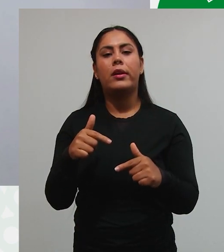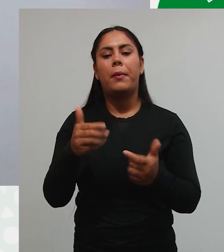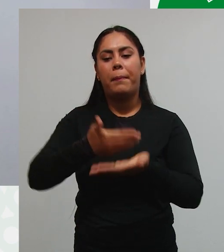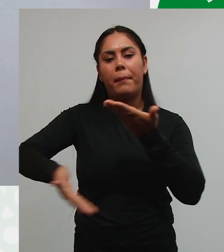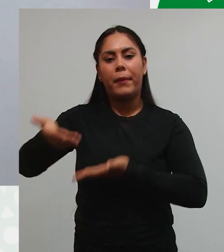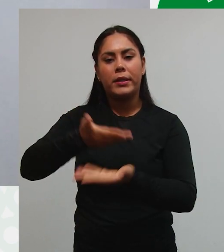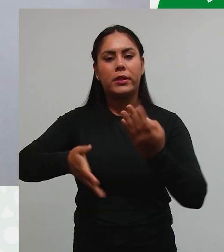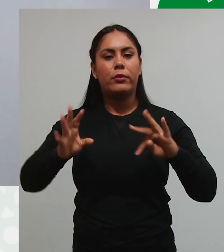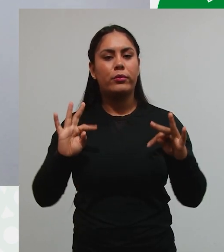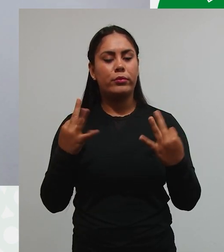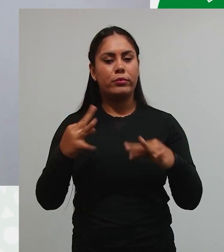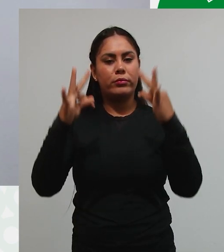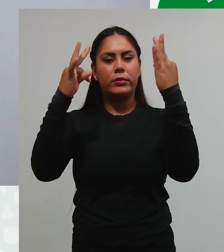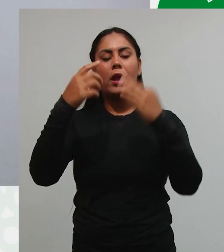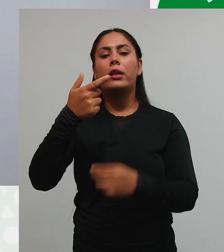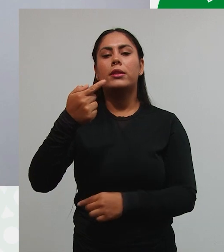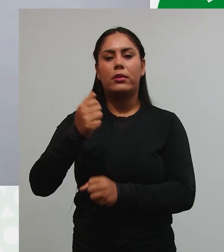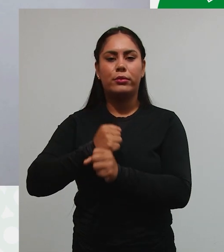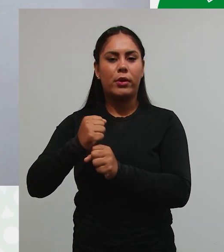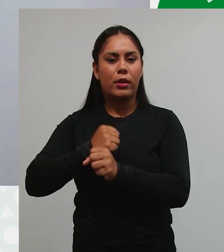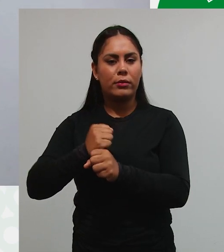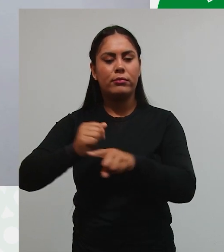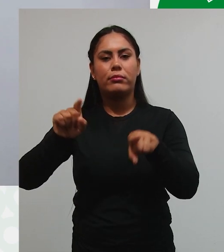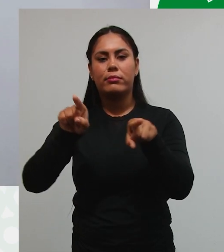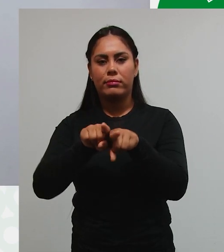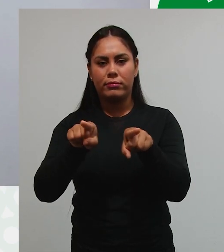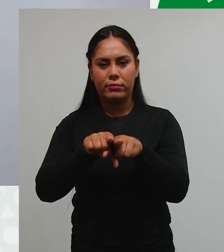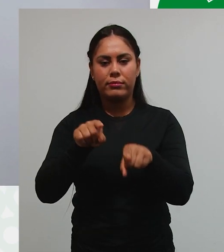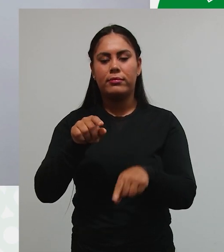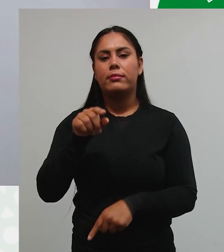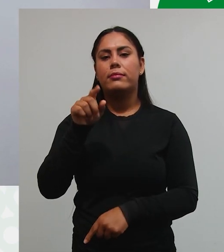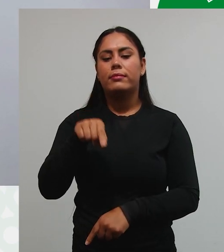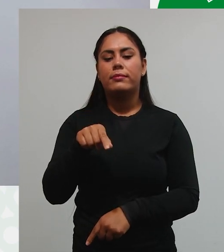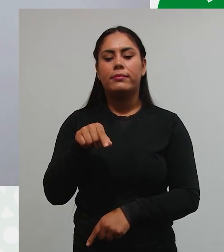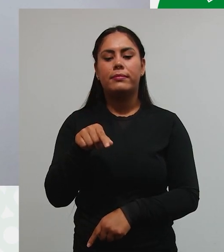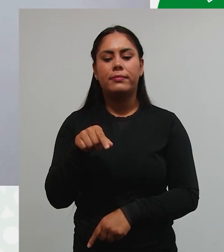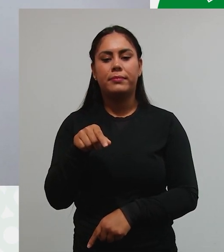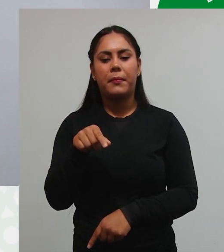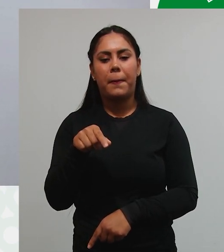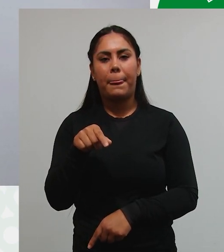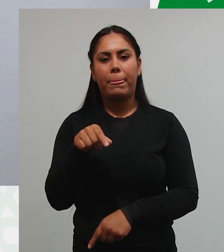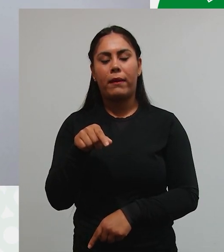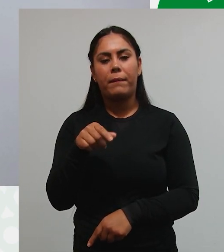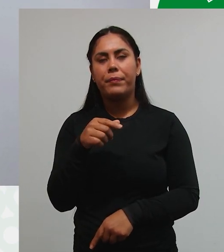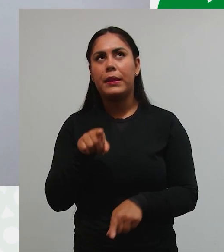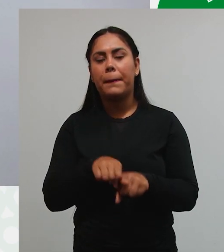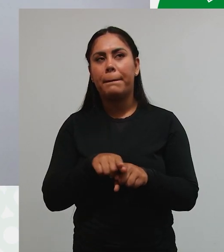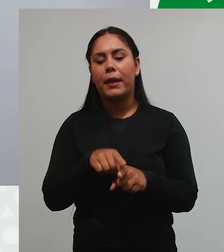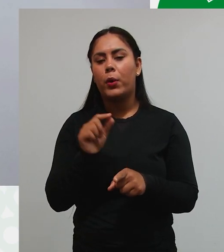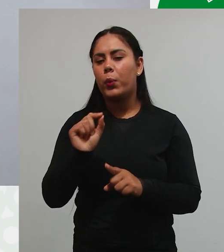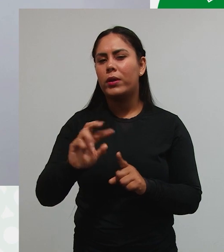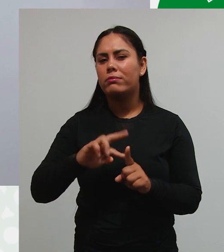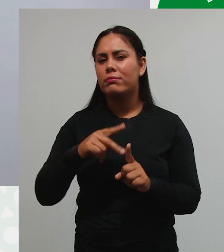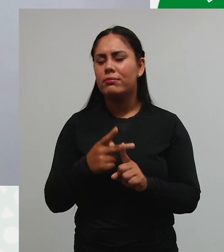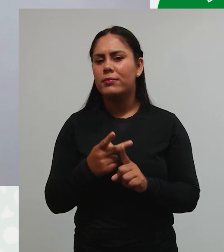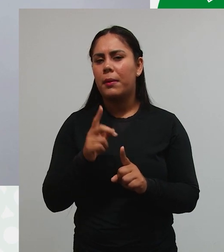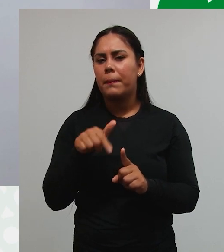Eu também, antes disso, eu ainda tinha sido diretora na escola de ensino fundamental.